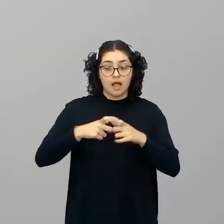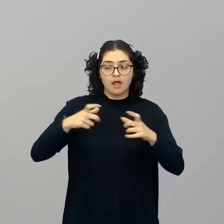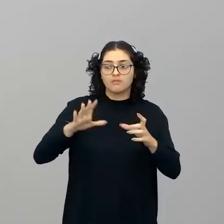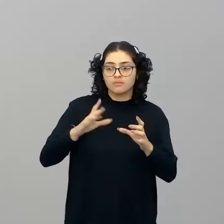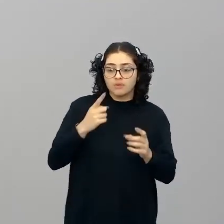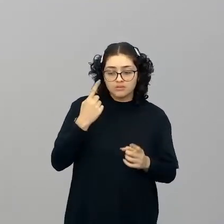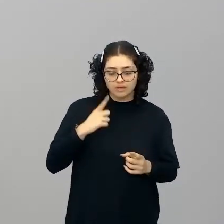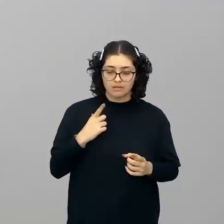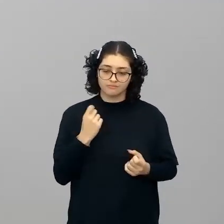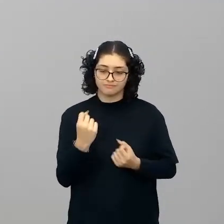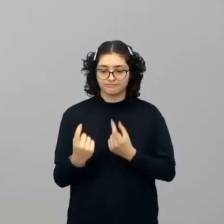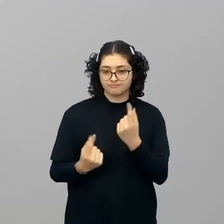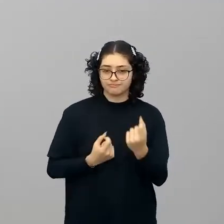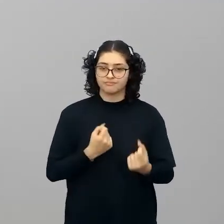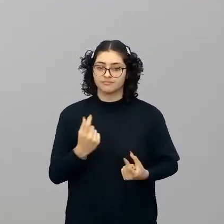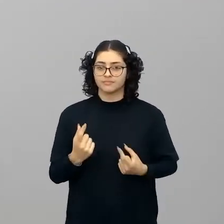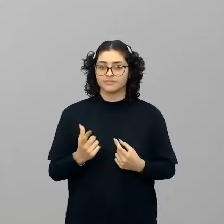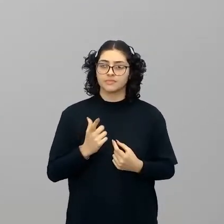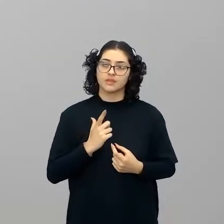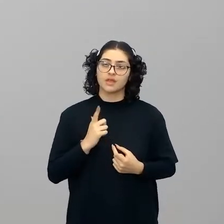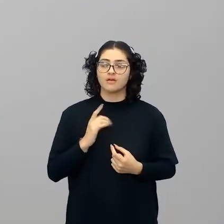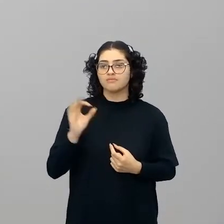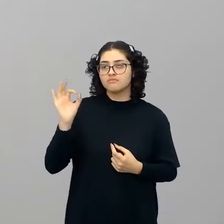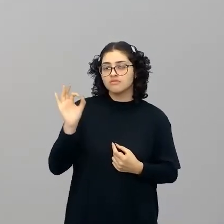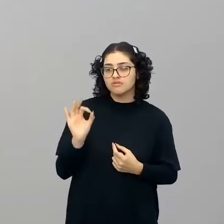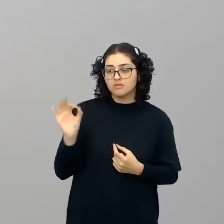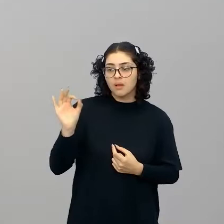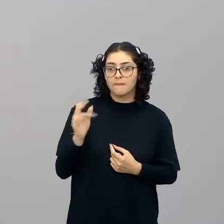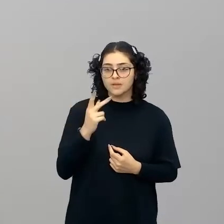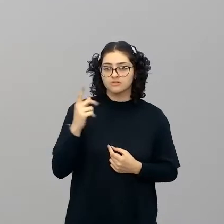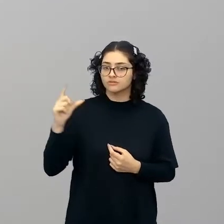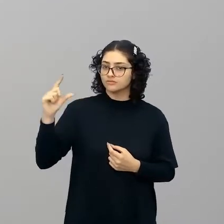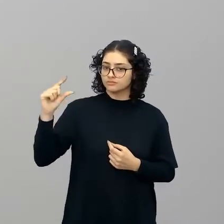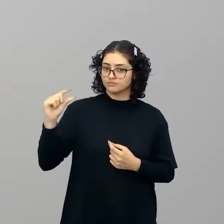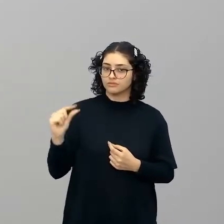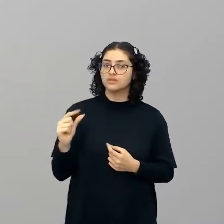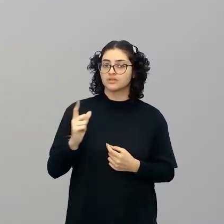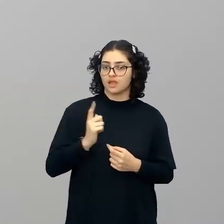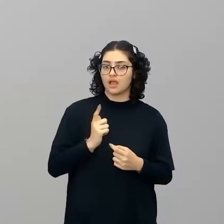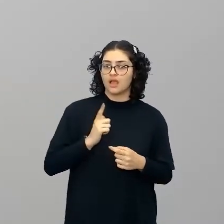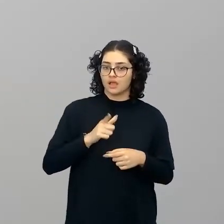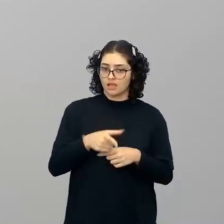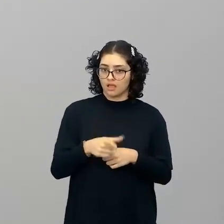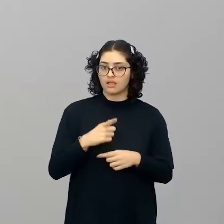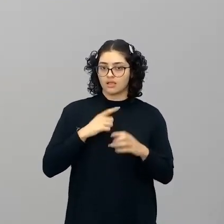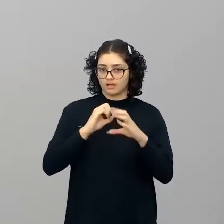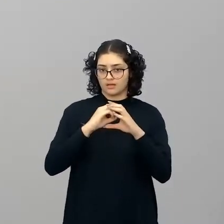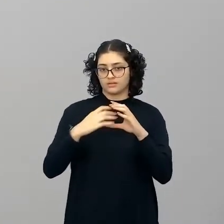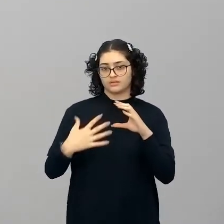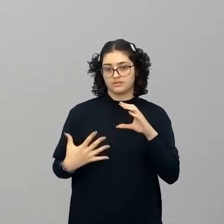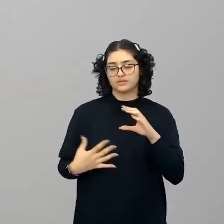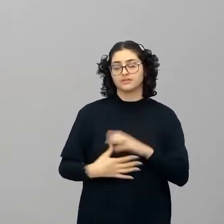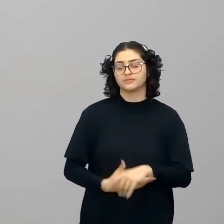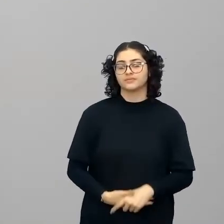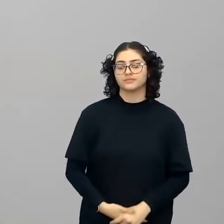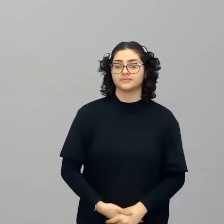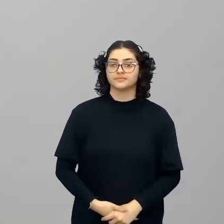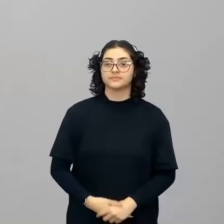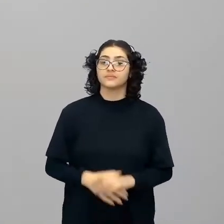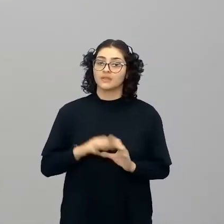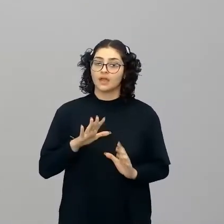população, mas a gente tem uma porcentagem reduzida de pessoas que apresentam esse tipo de característica. E aí, uma